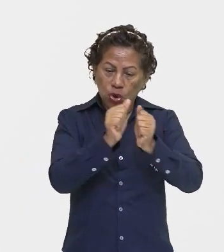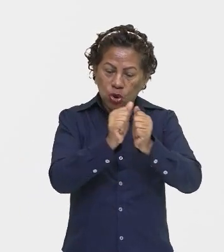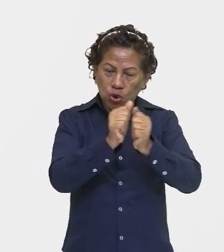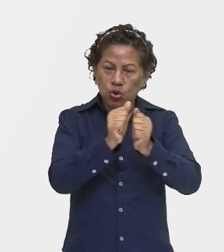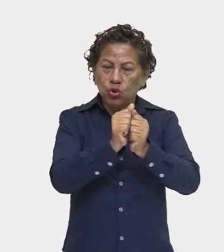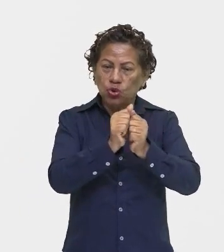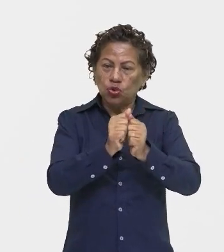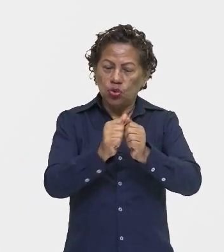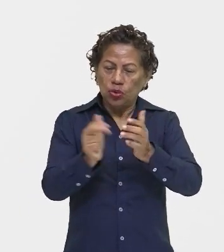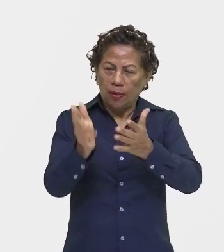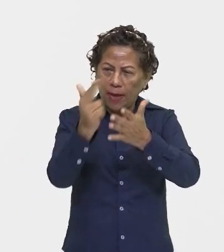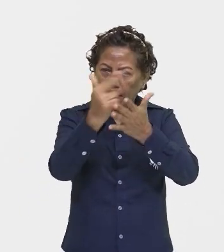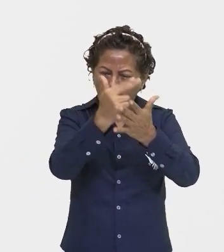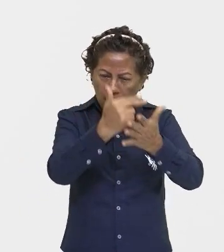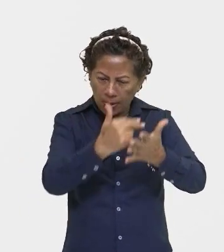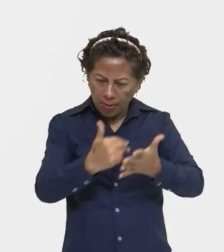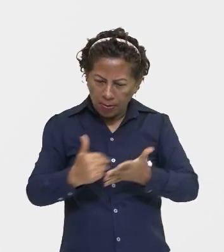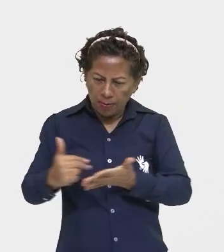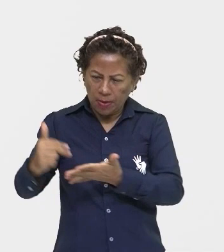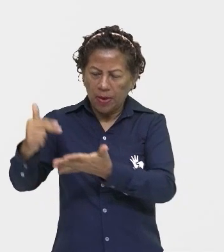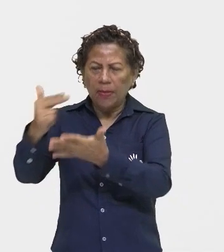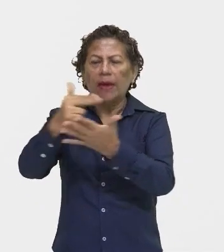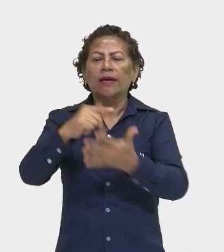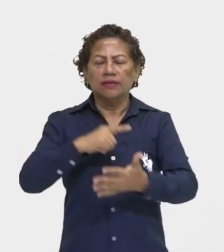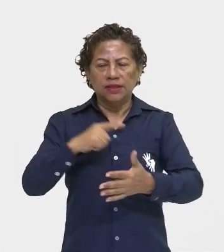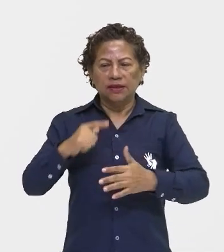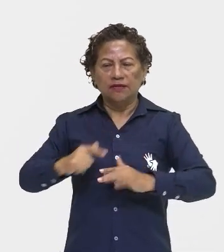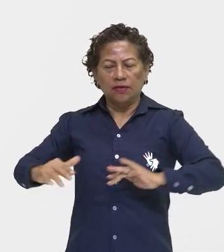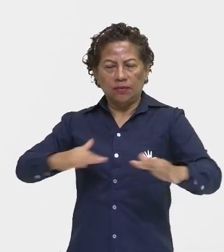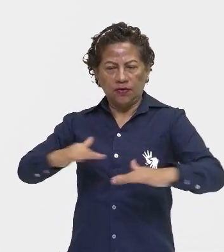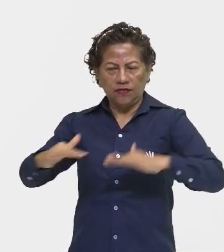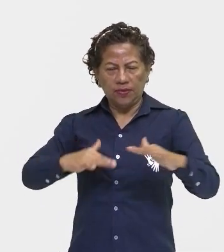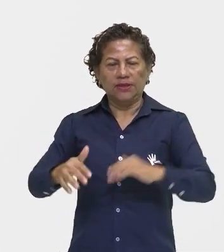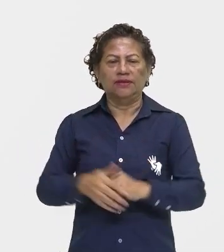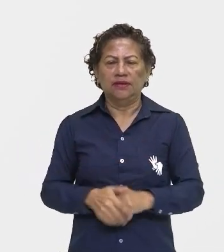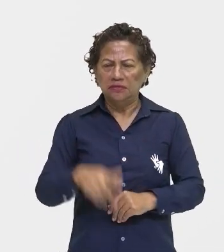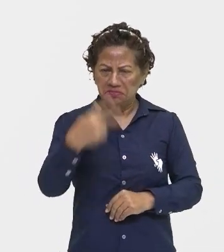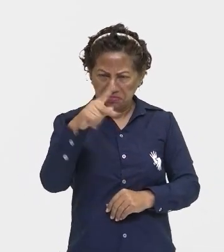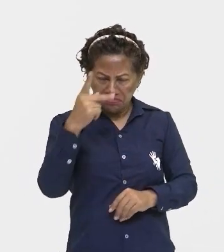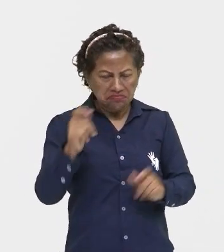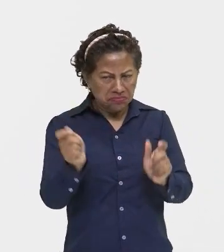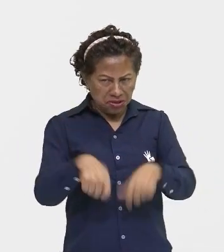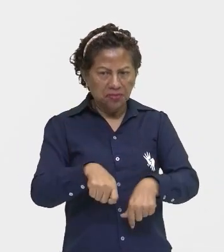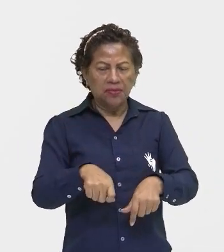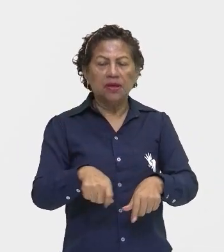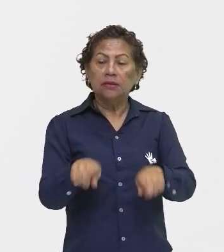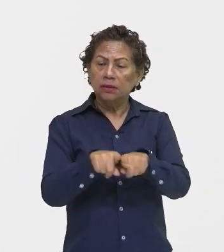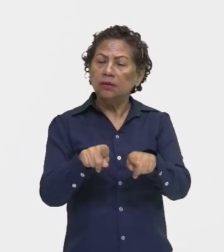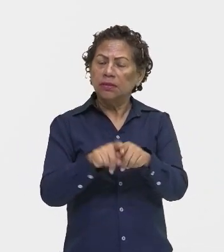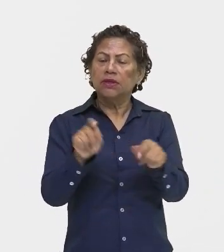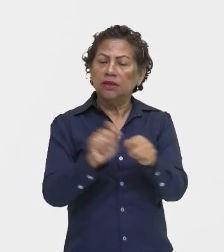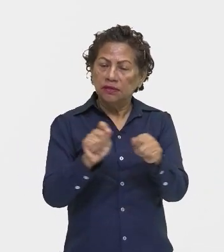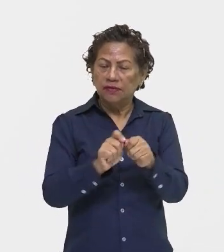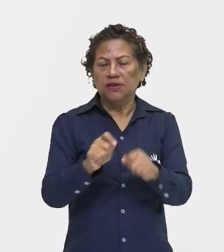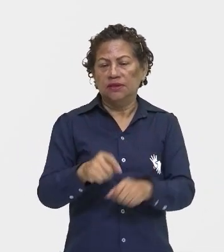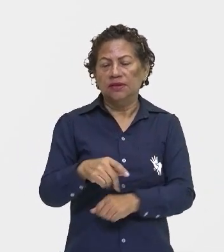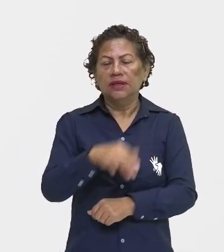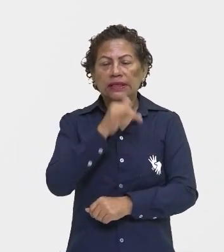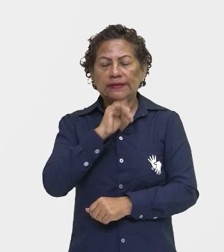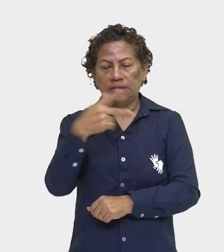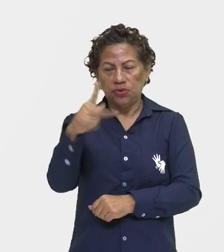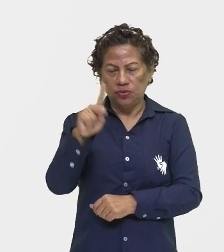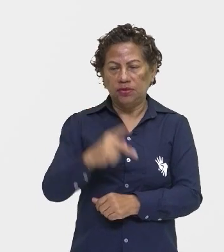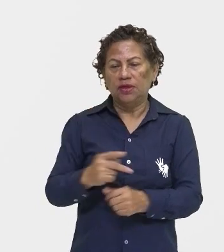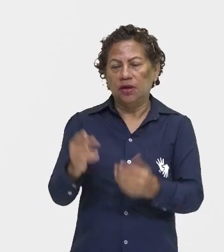essa sensação de que o cavalo está lá se movimentando. Vocês podem fazer isso em sala de aula. No cantinho do caderno,